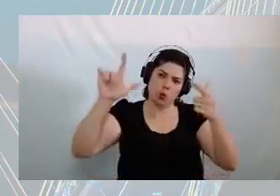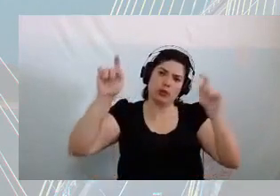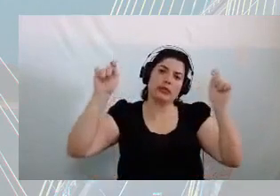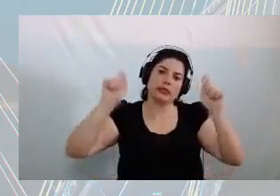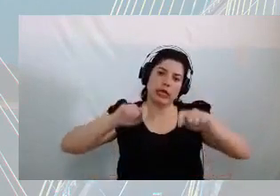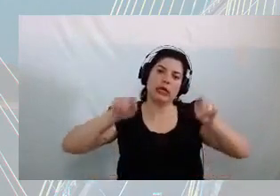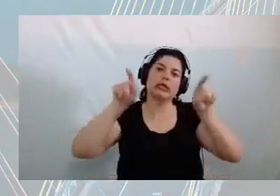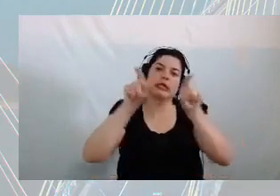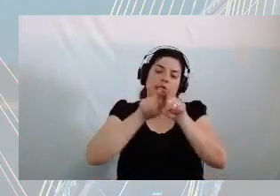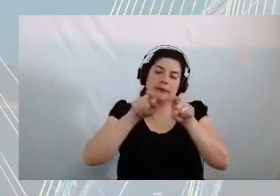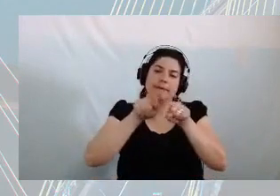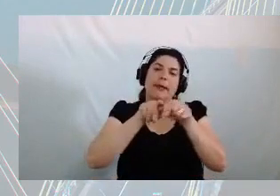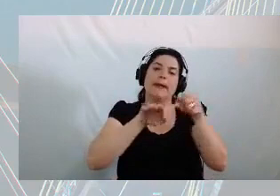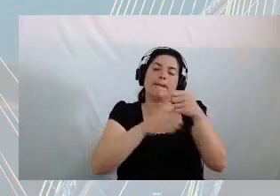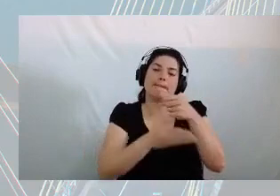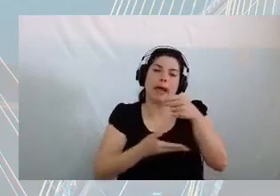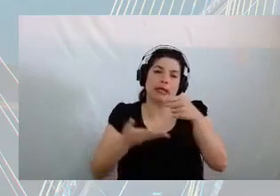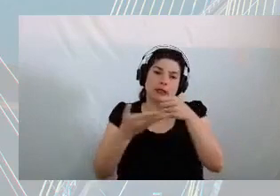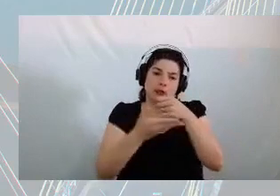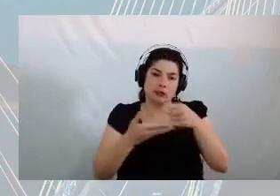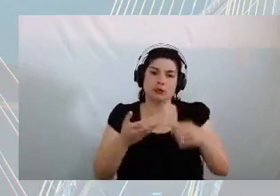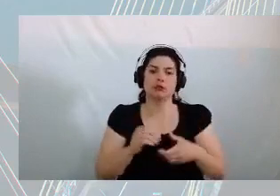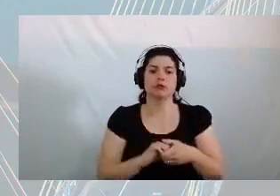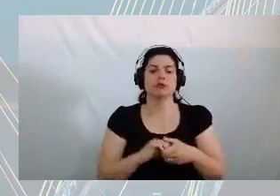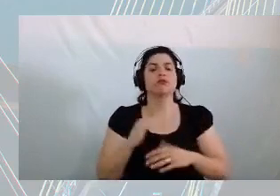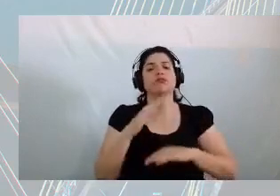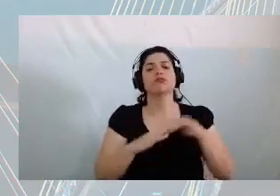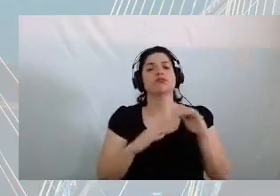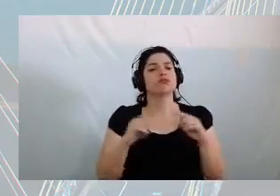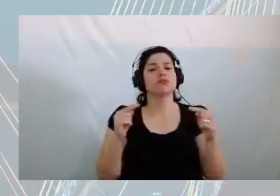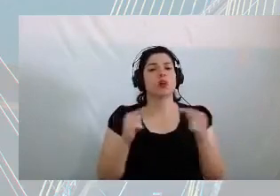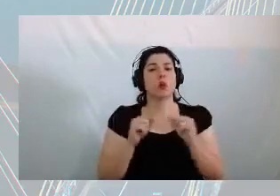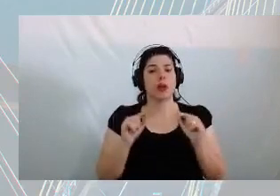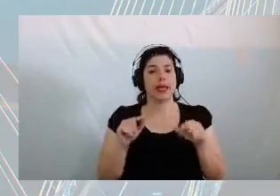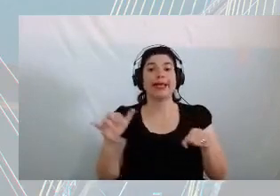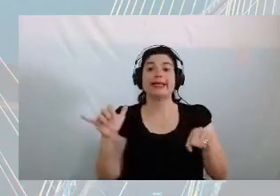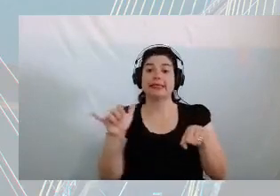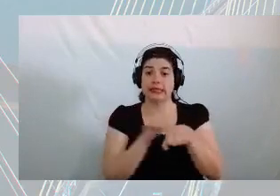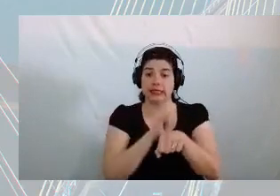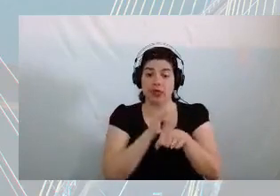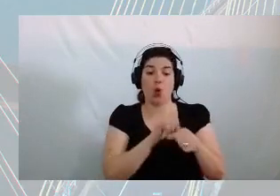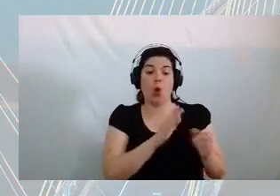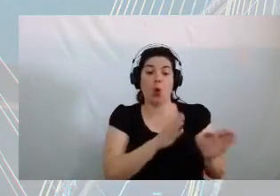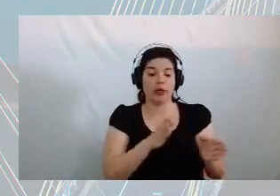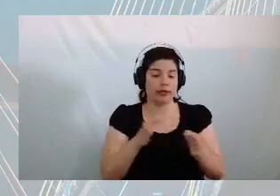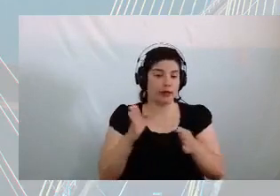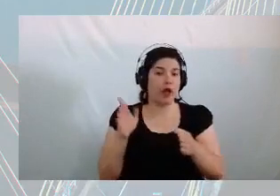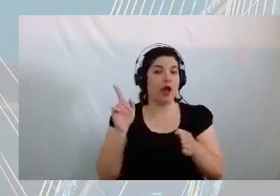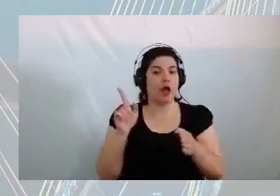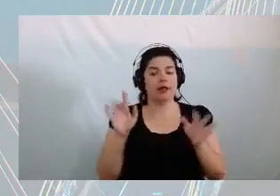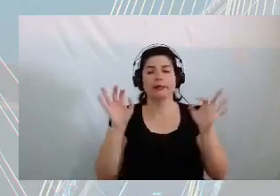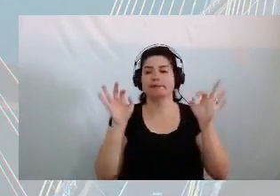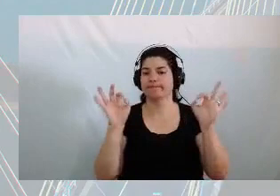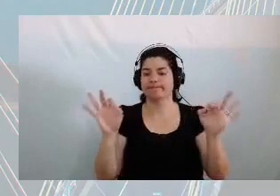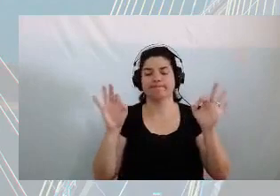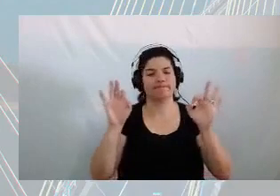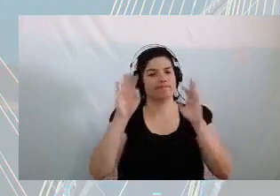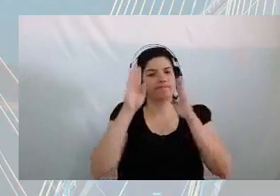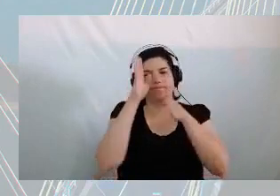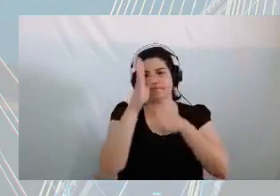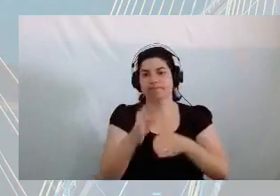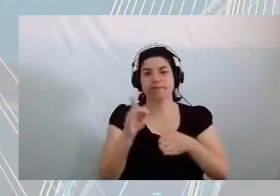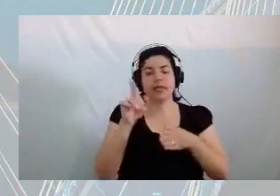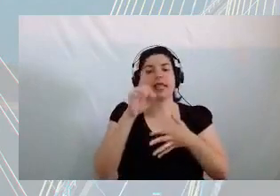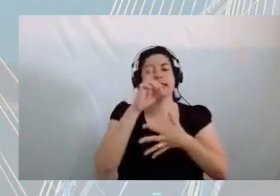nível mais baixo também. Na prática, isso quer dizer que a estratégia dessa organização, sem dúvida, vai ser direcionada pelo dado,